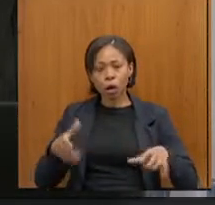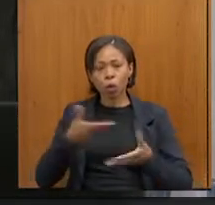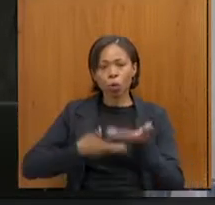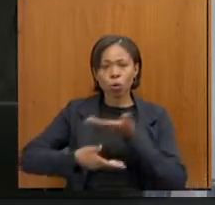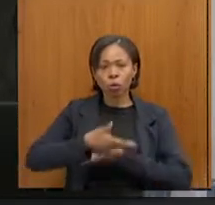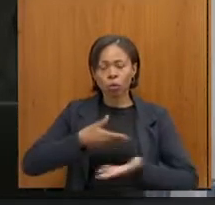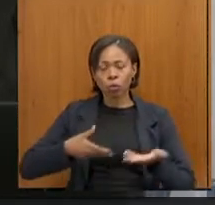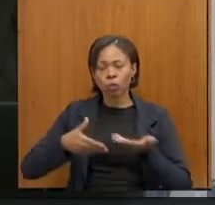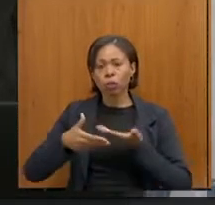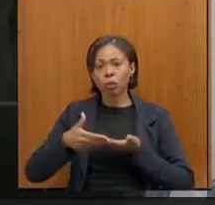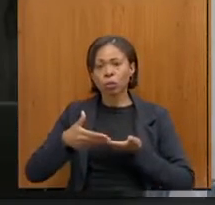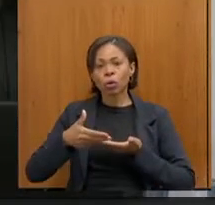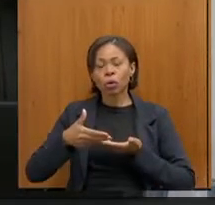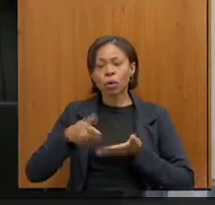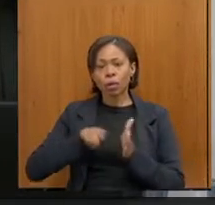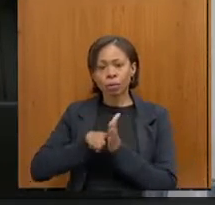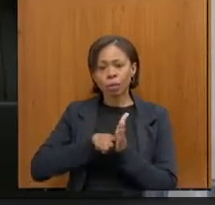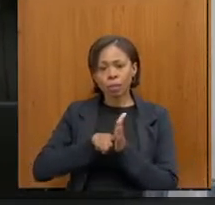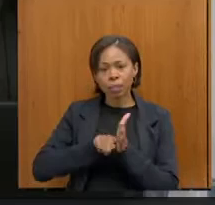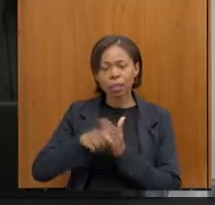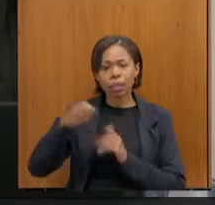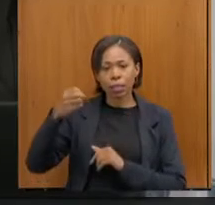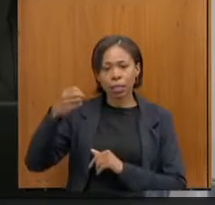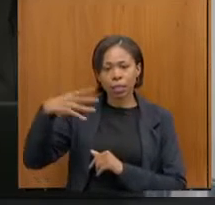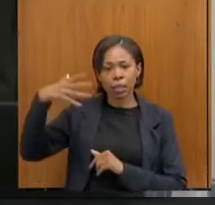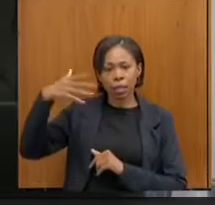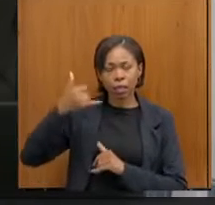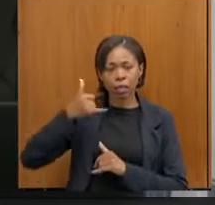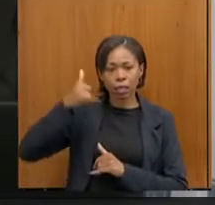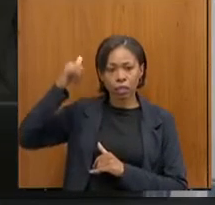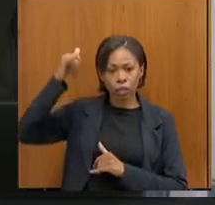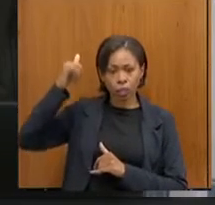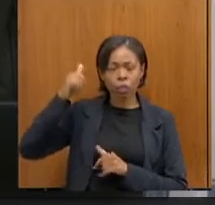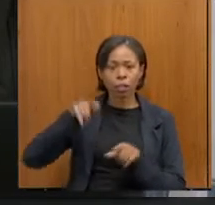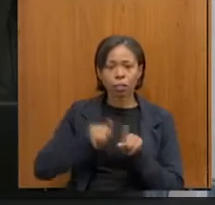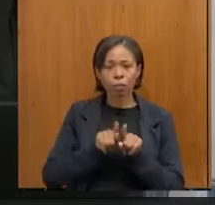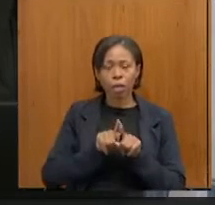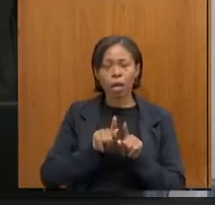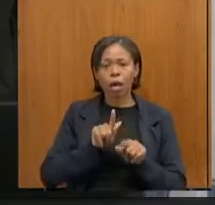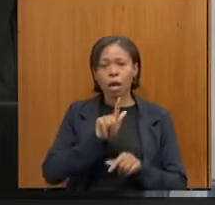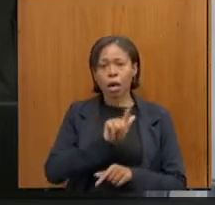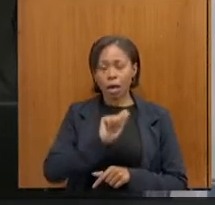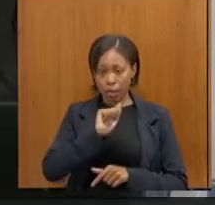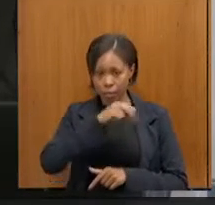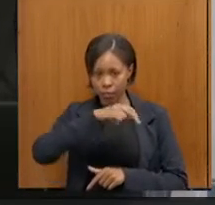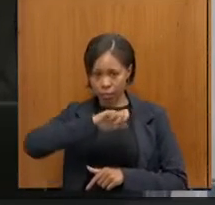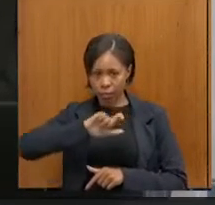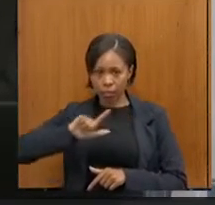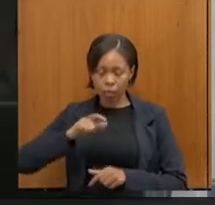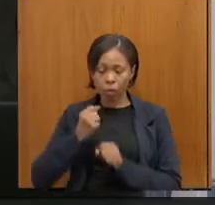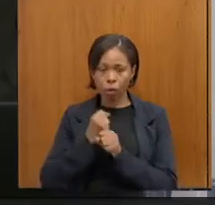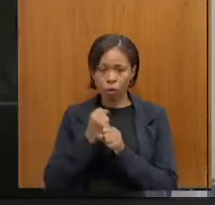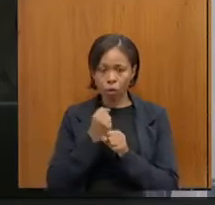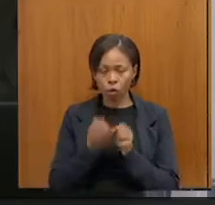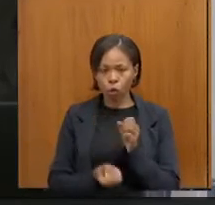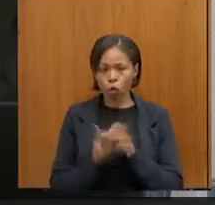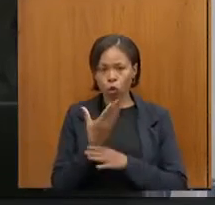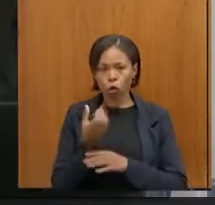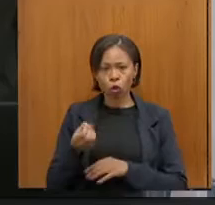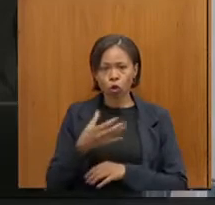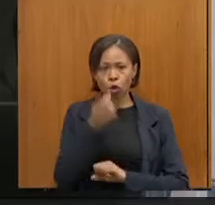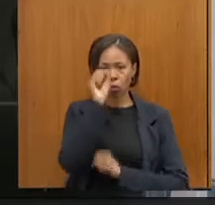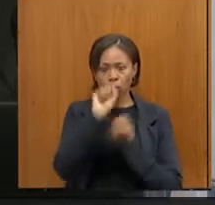a empresa de pesquisa energética e com a Agência Nacional de Energia para que ela para que seja autorizada a construção de novas eleições